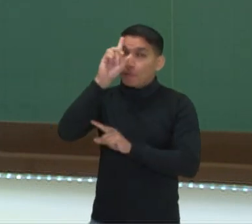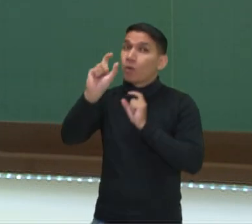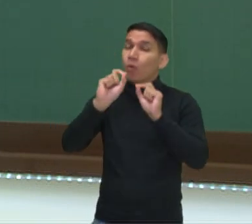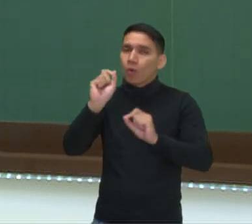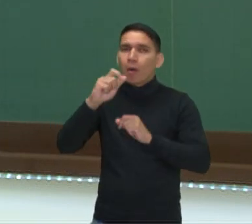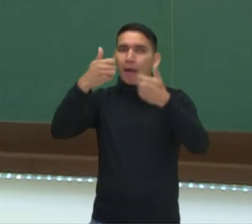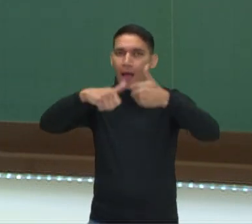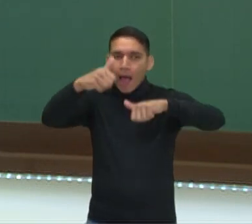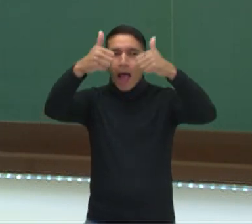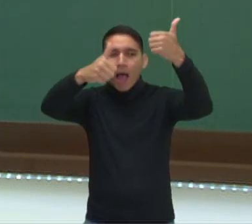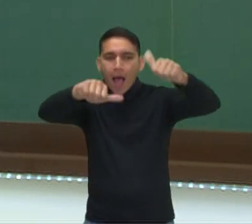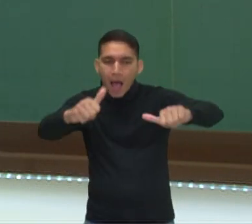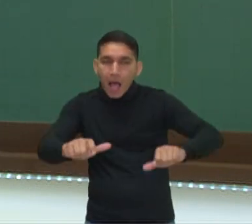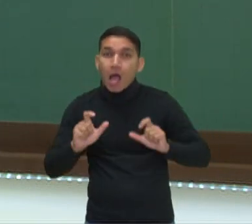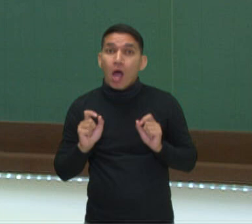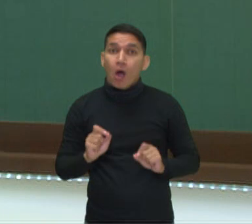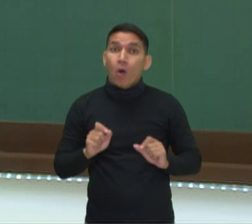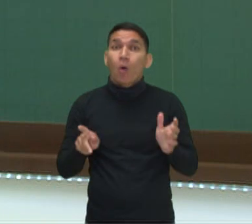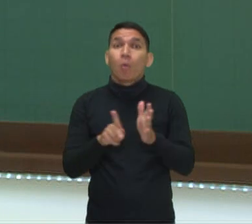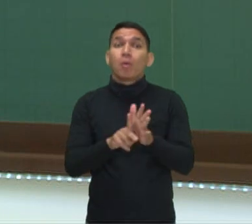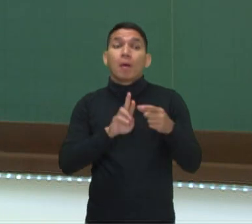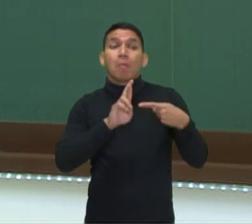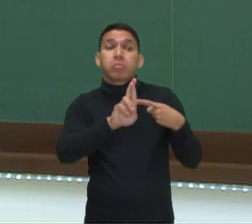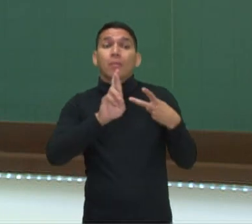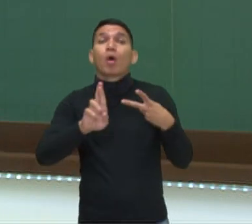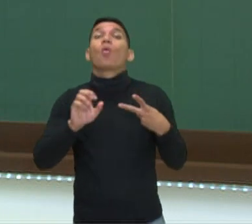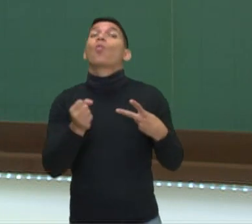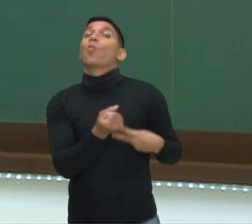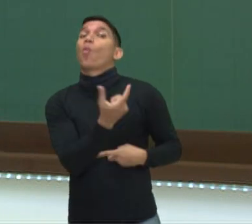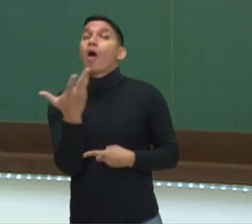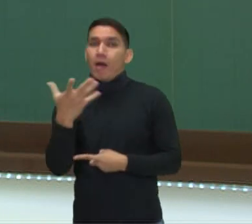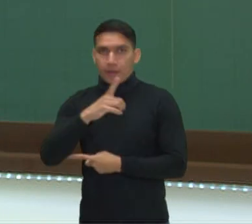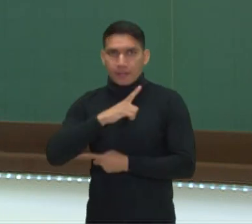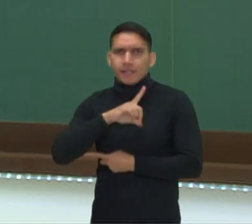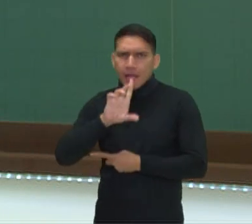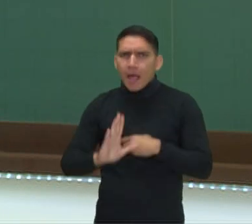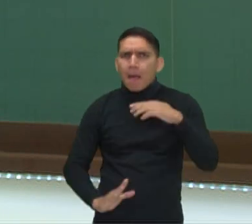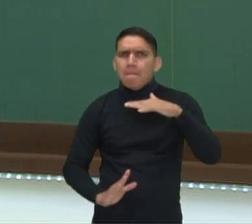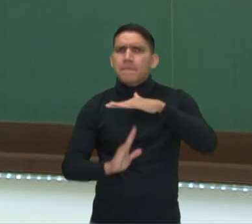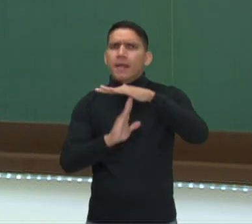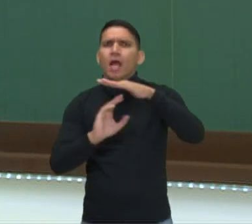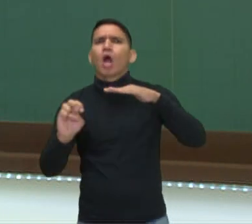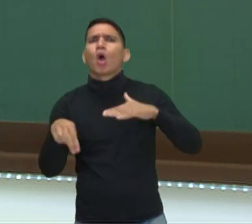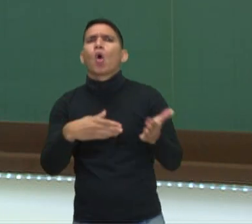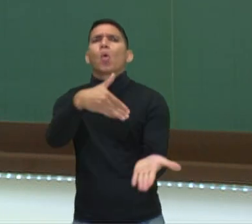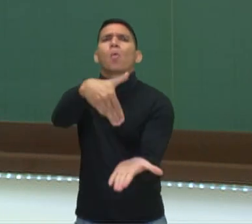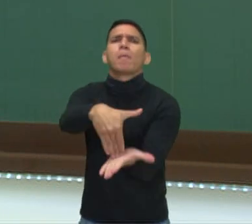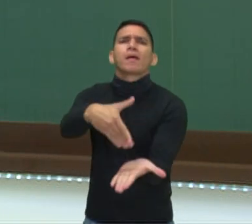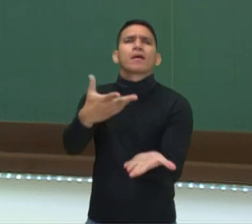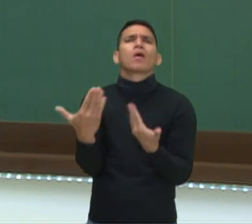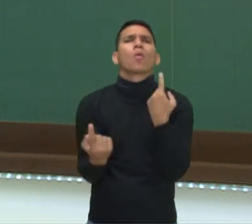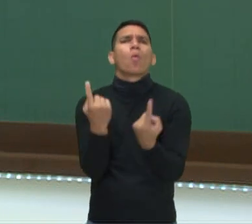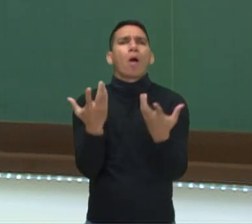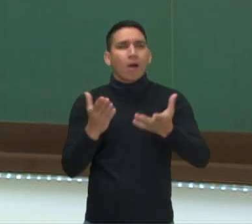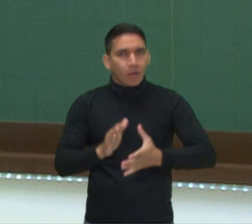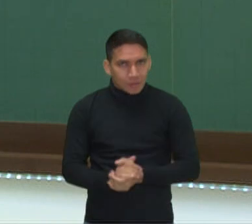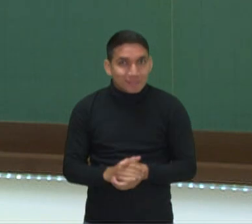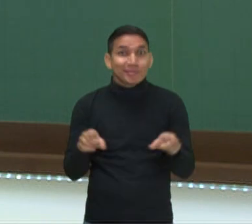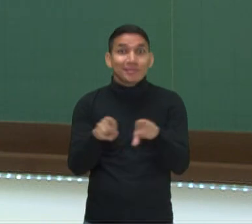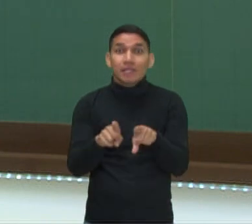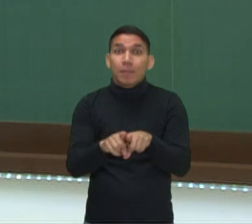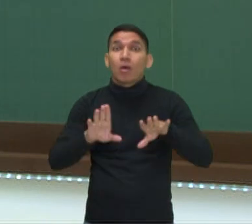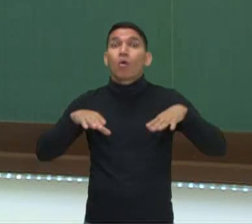nós devemos analisar as raízes, quantas raízes tem, se é valor de máximo, se é valor de mínimo e também